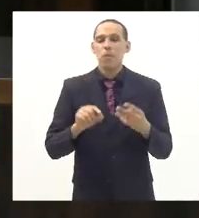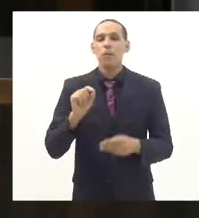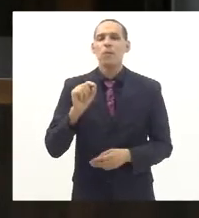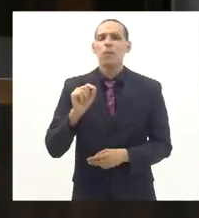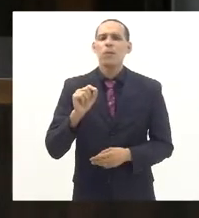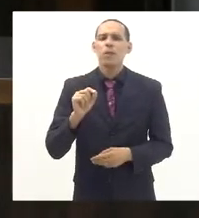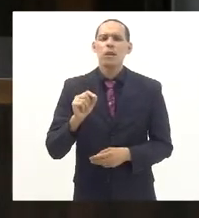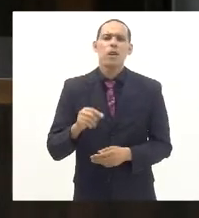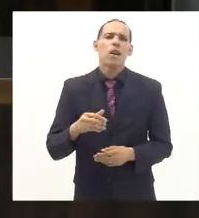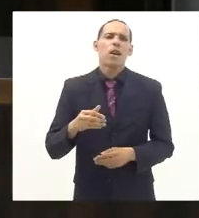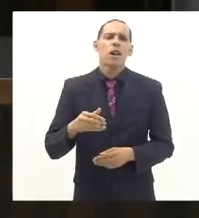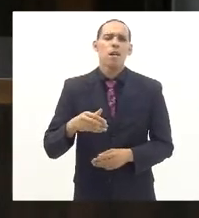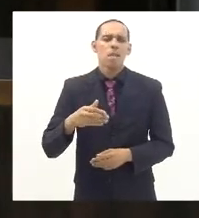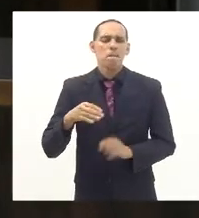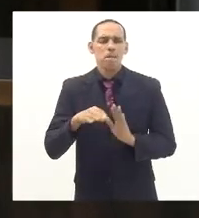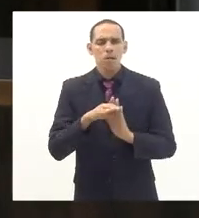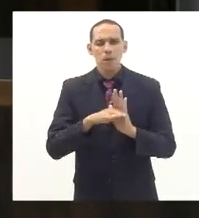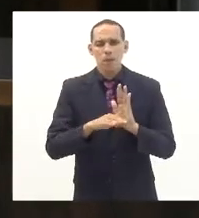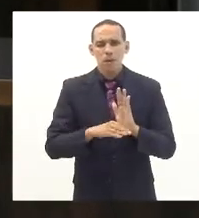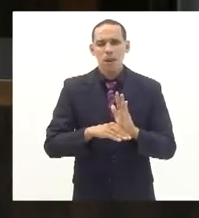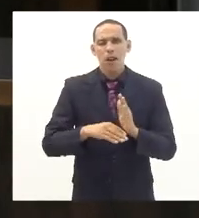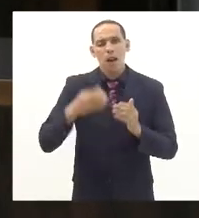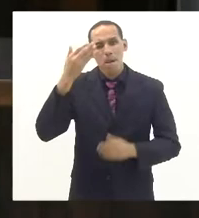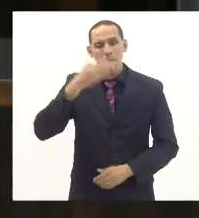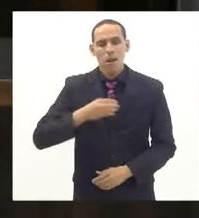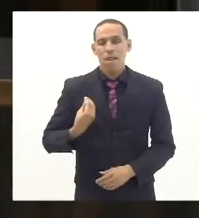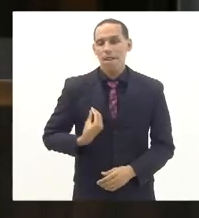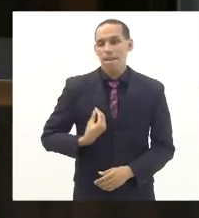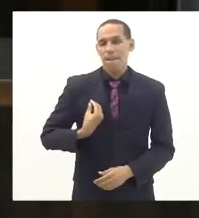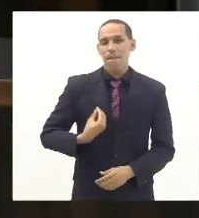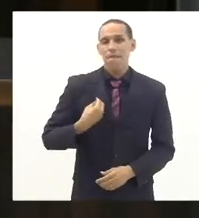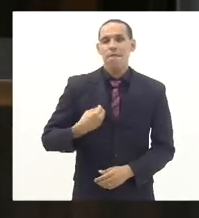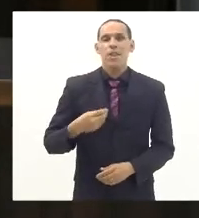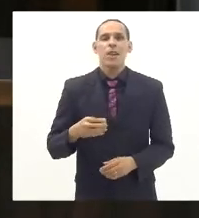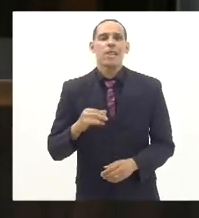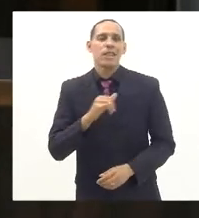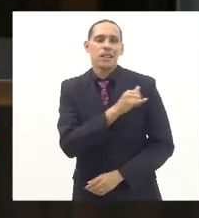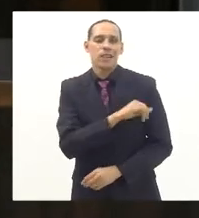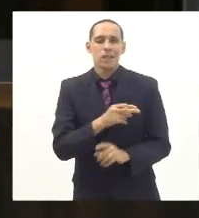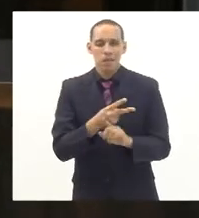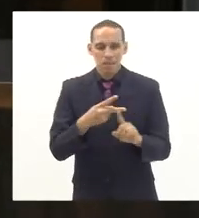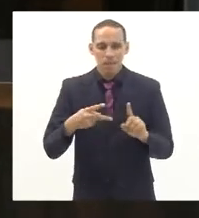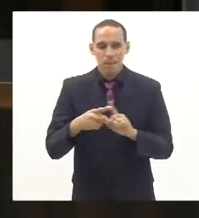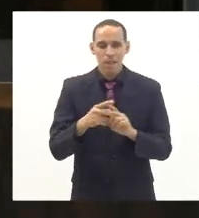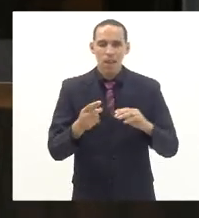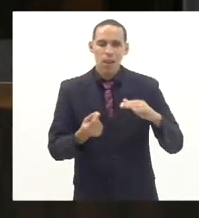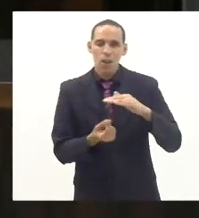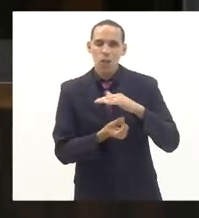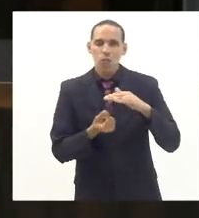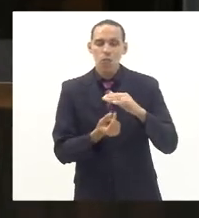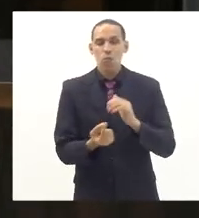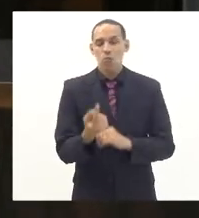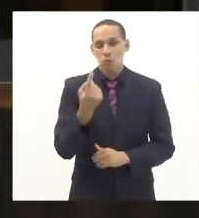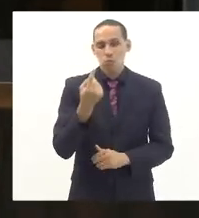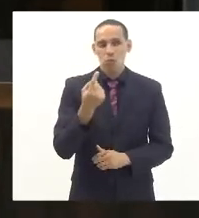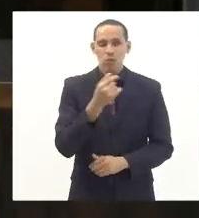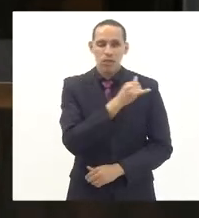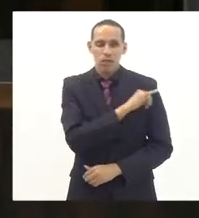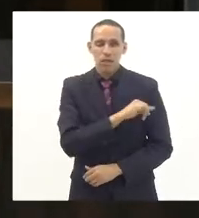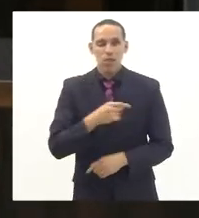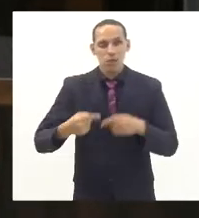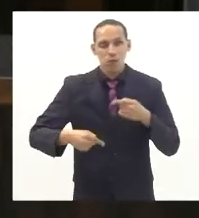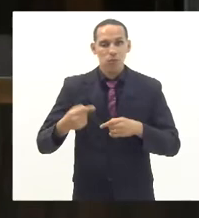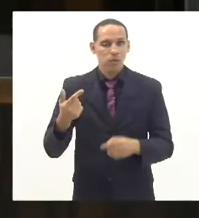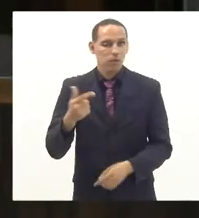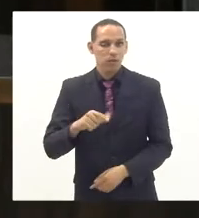à prova de vida anual dos beneficiários do rio Providência fundo único de Previdência do Estado do Rio de Janeiro em discussão